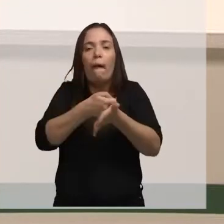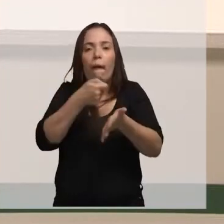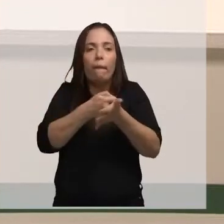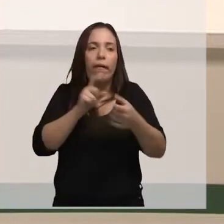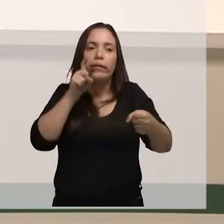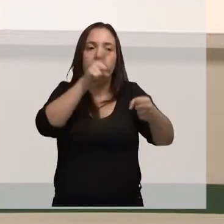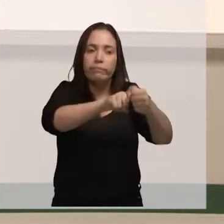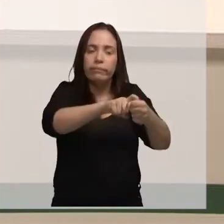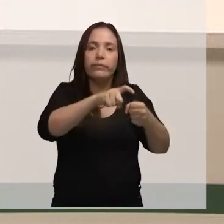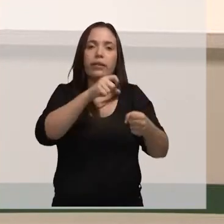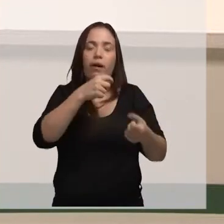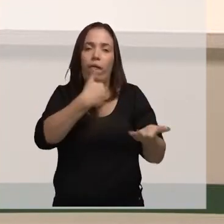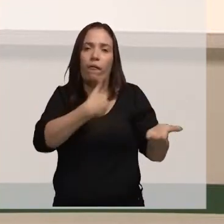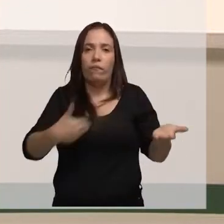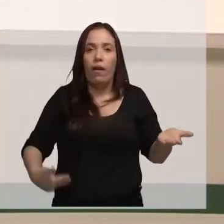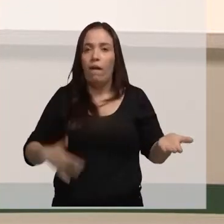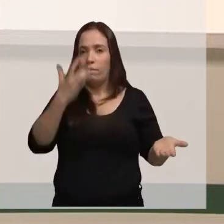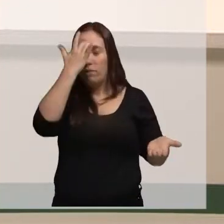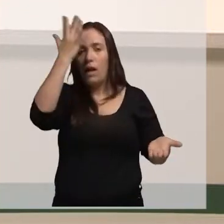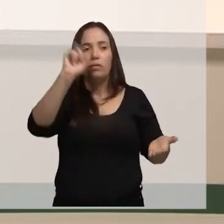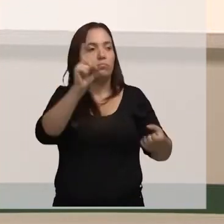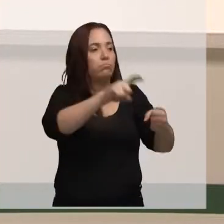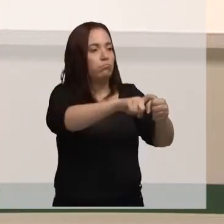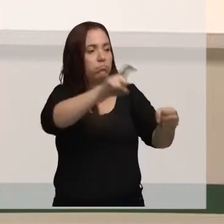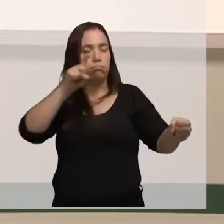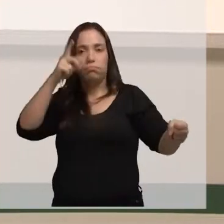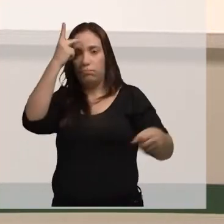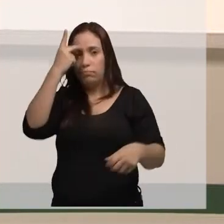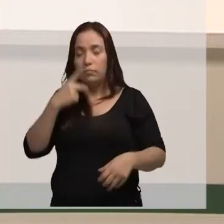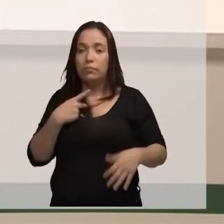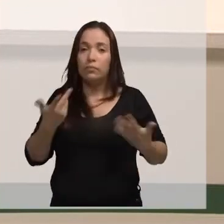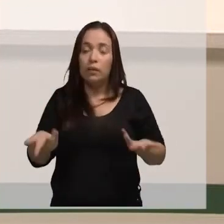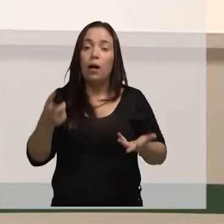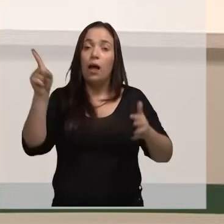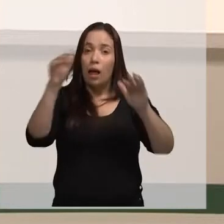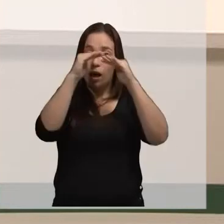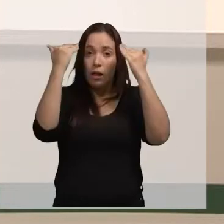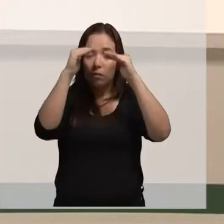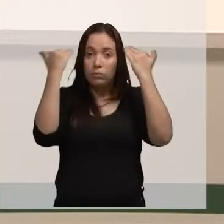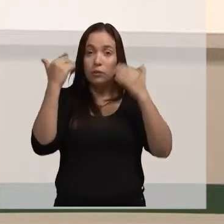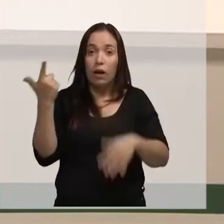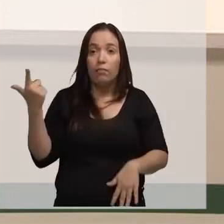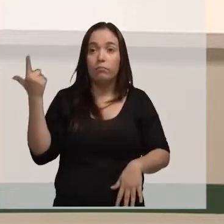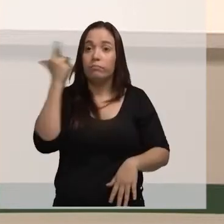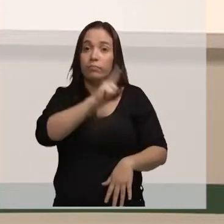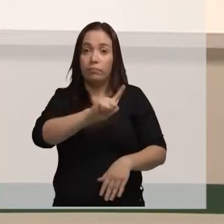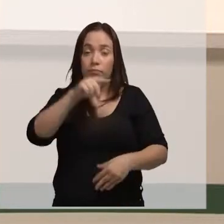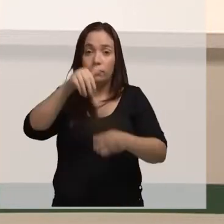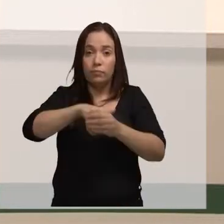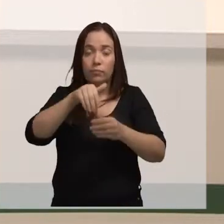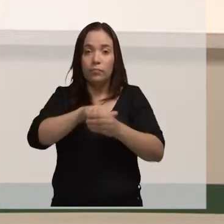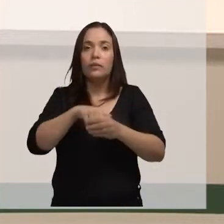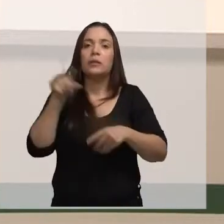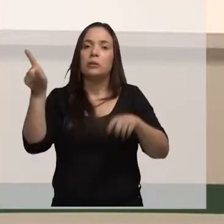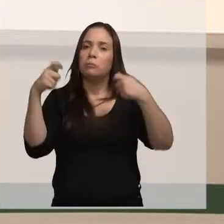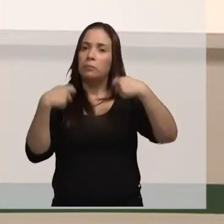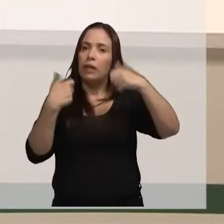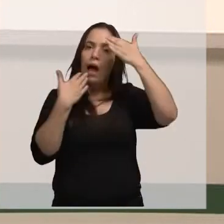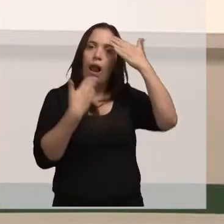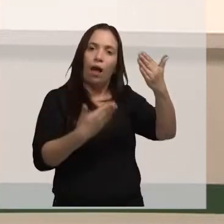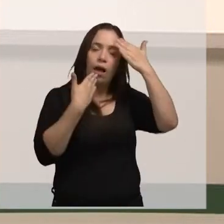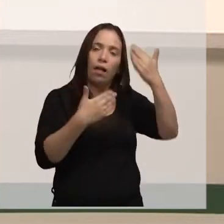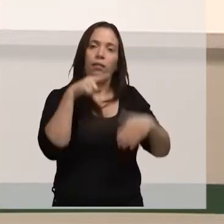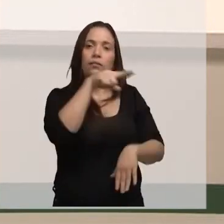fácil, né? Não é fácil. E se isso acontecer, o seu Eunício Oliveira vai ter que ter, né, muita pressa ao